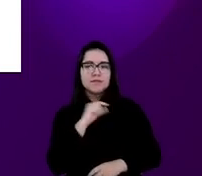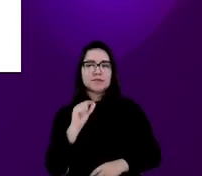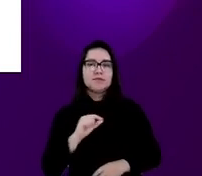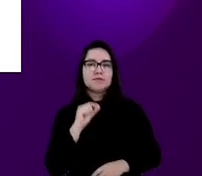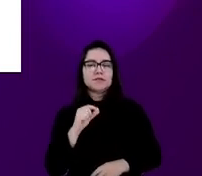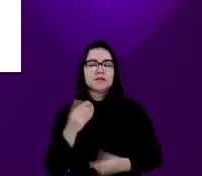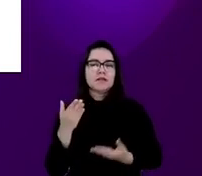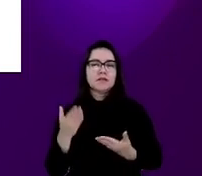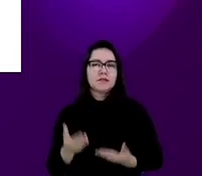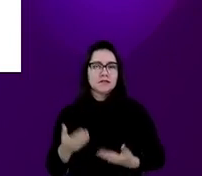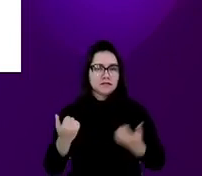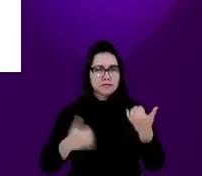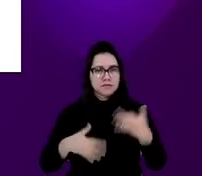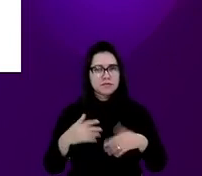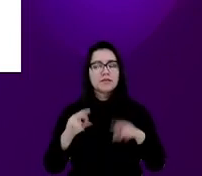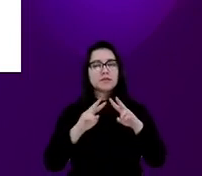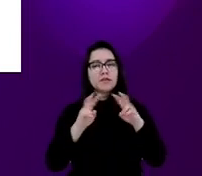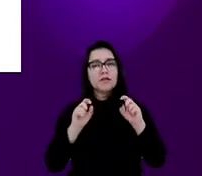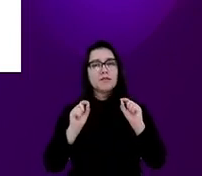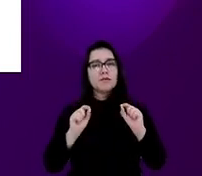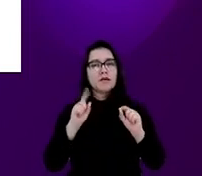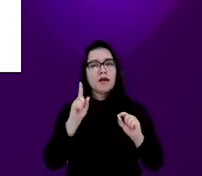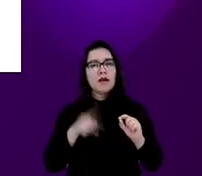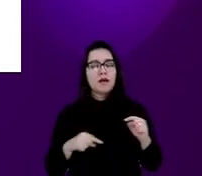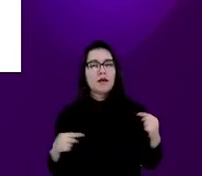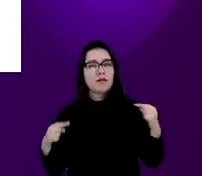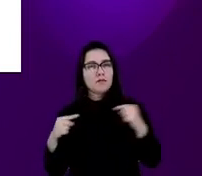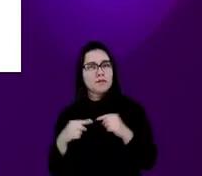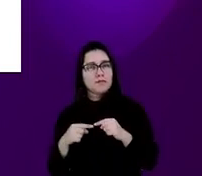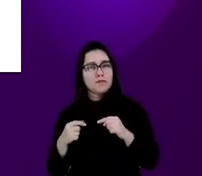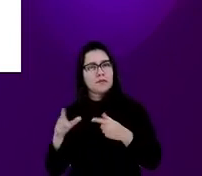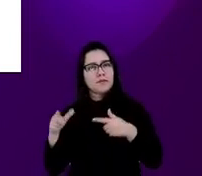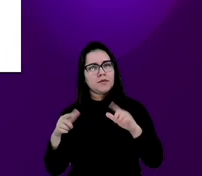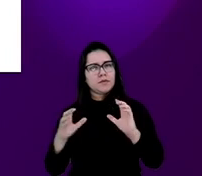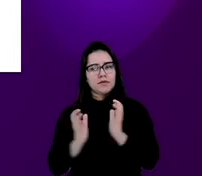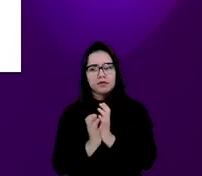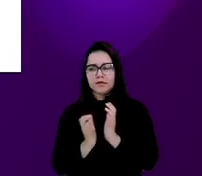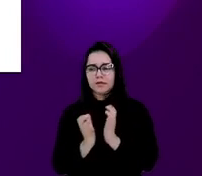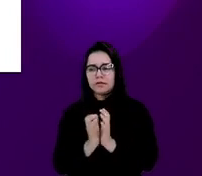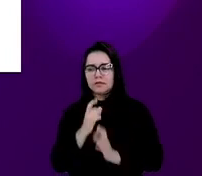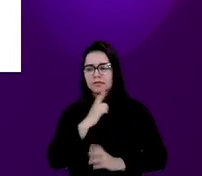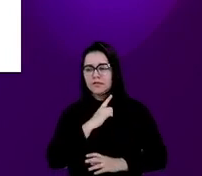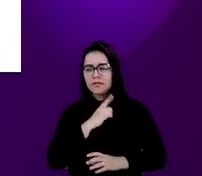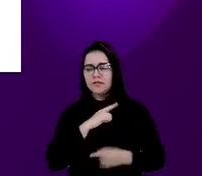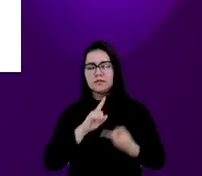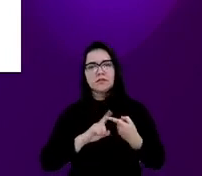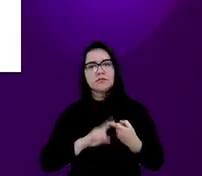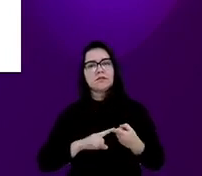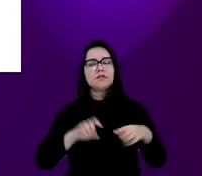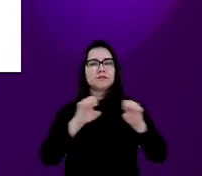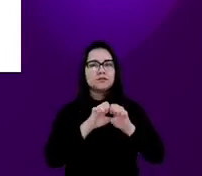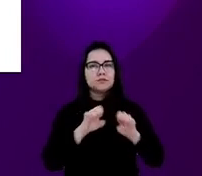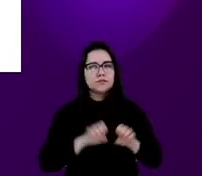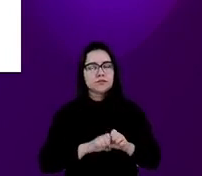gente fala em cirurgias complexas, são cirurgias que envolvem outras equipes, que envolvem estrutura hospitalar, que envolvem